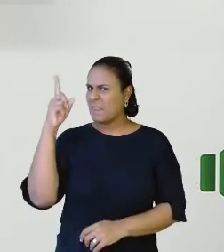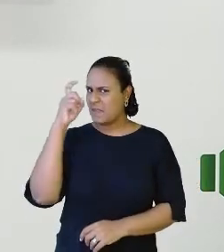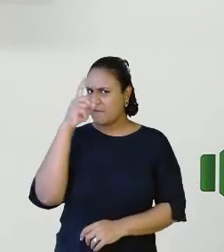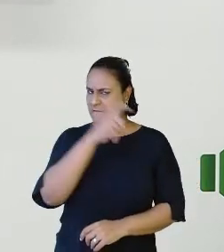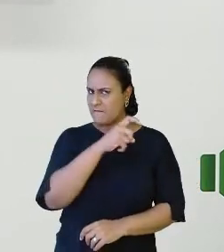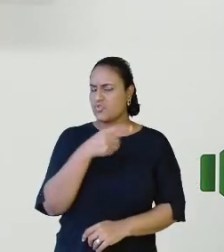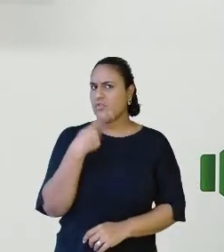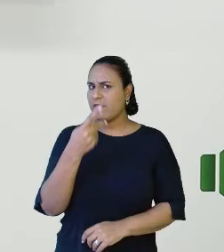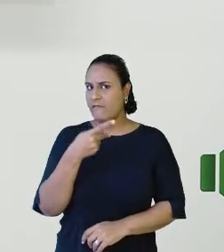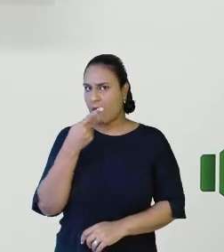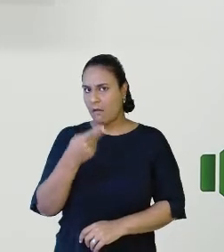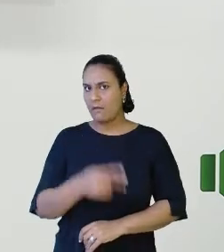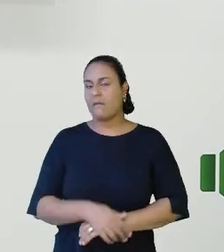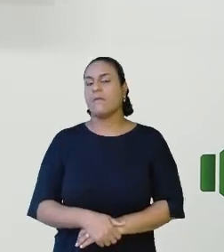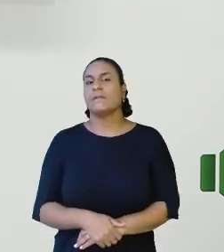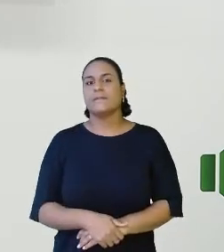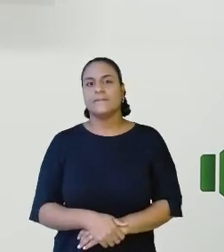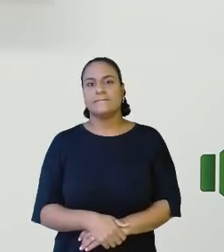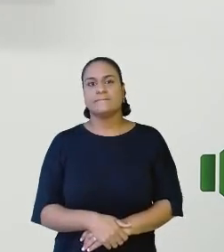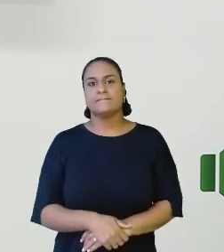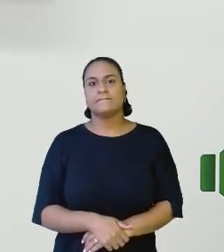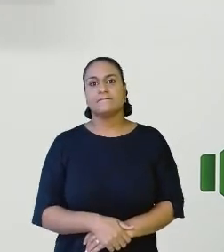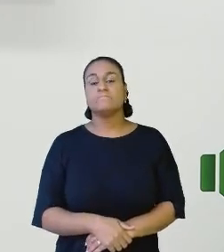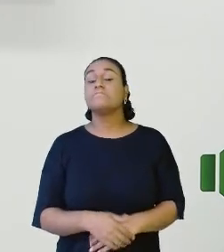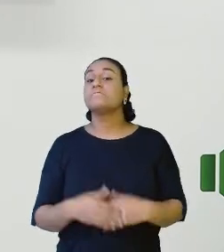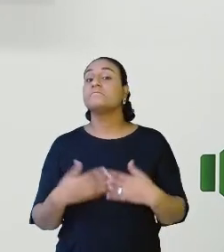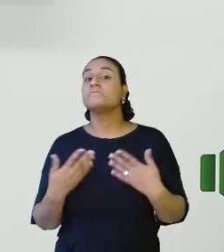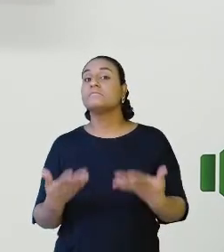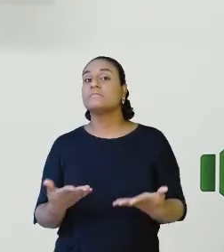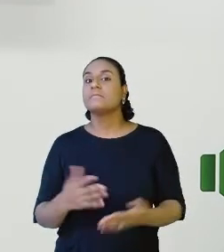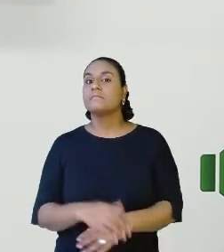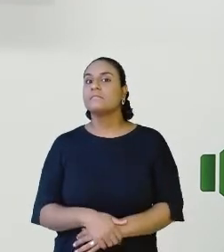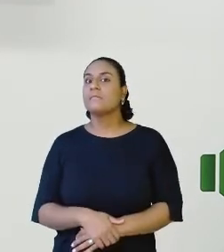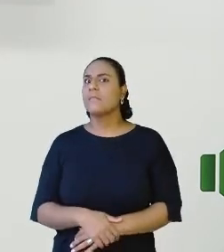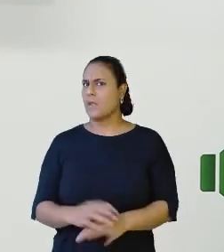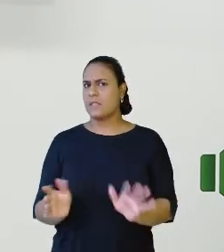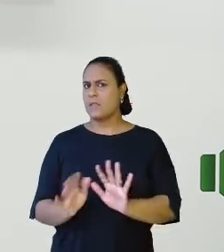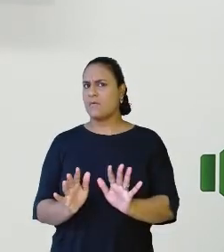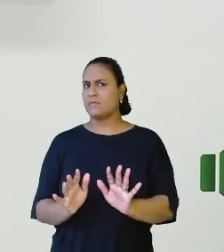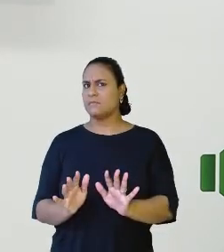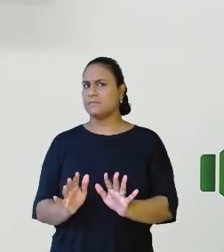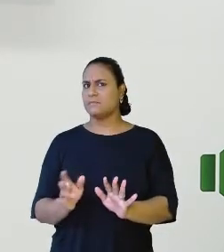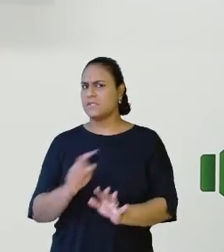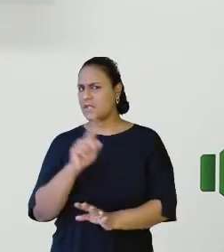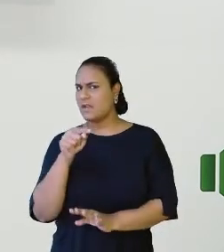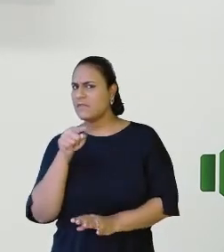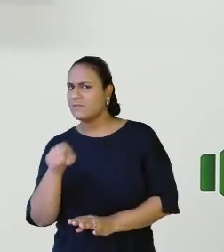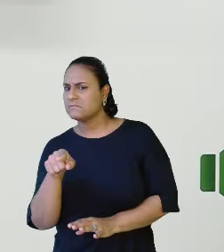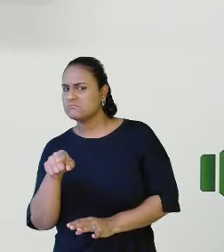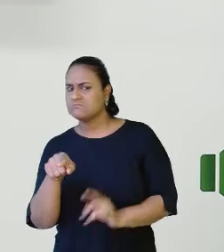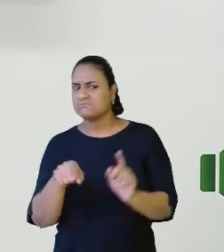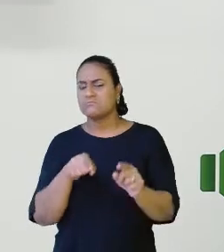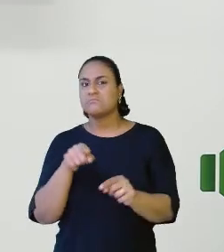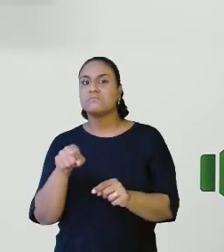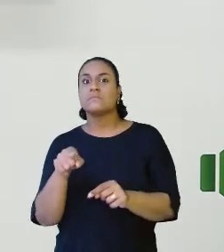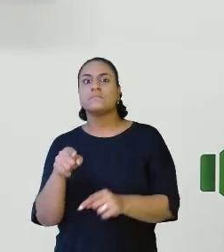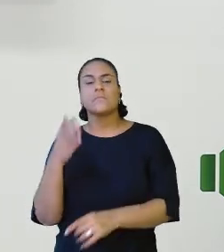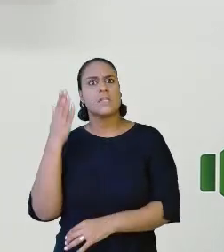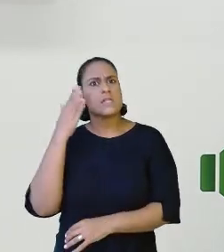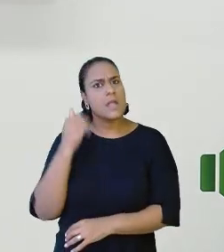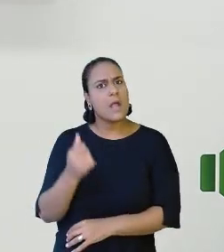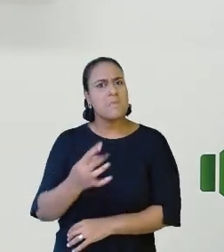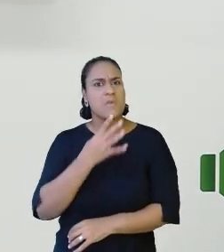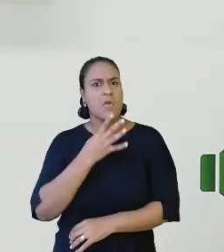de pronunciar. E aí? Não? Será que alguém aí por perto sabe,